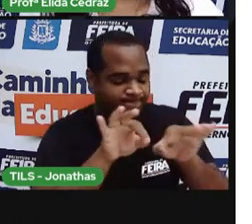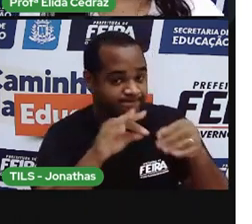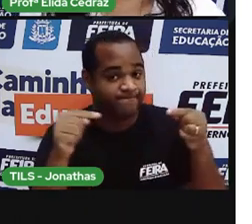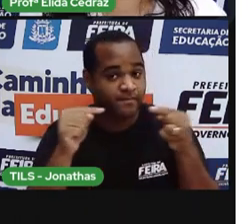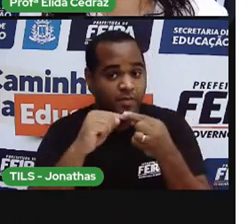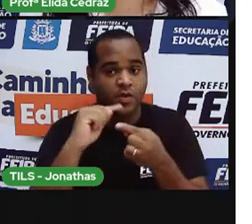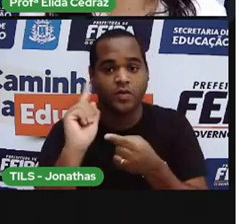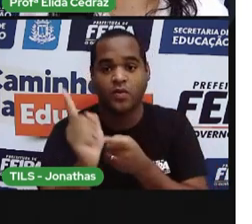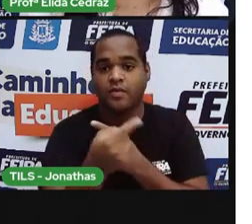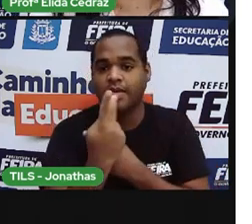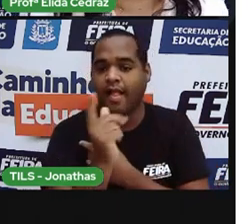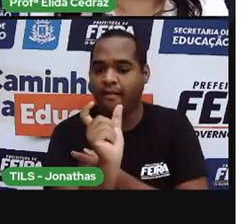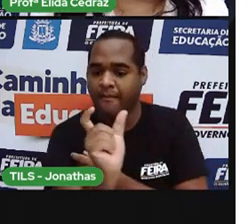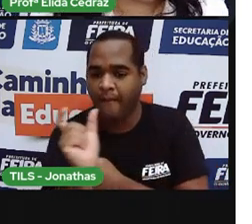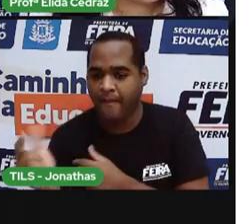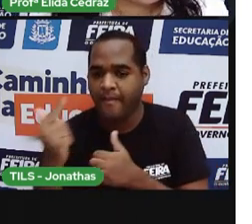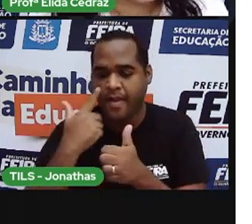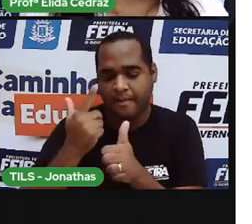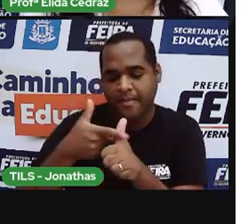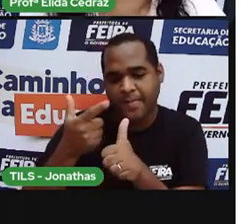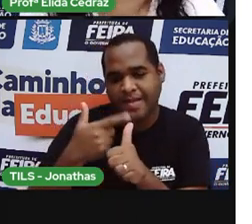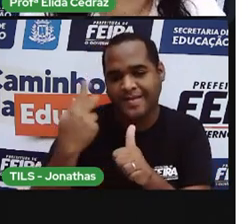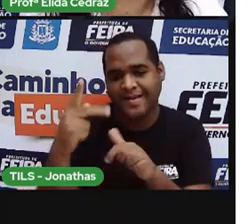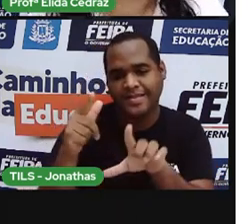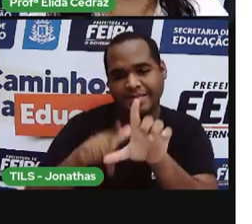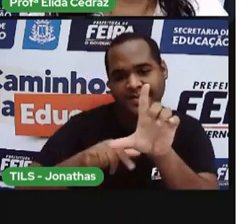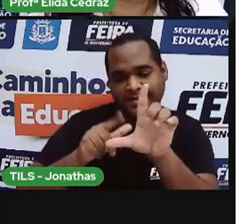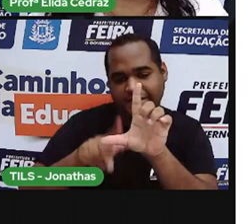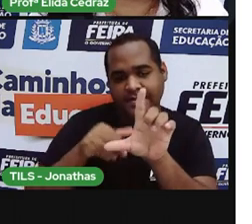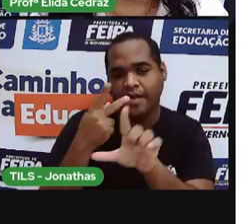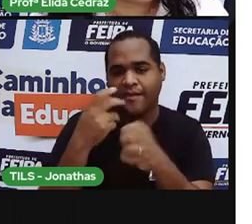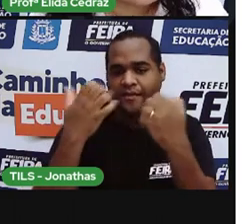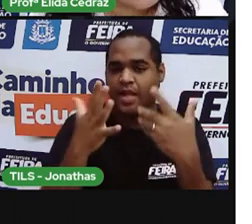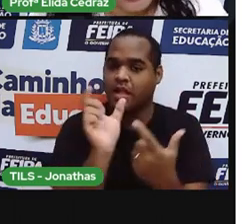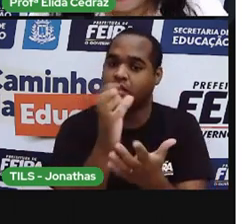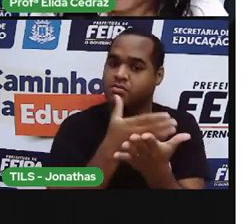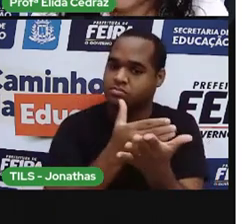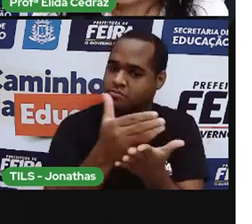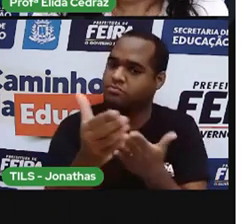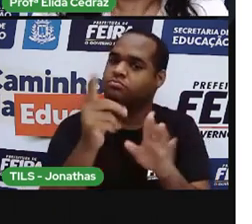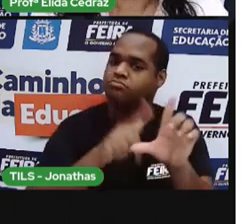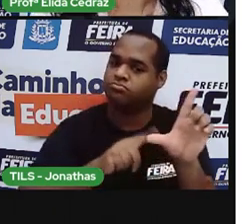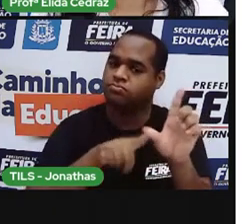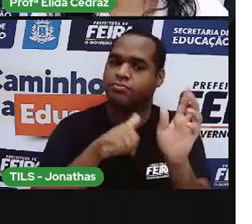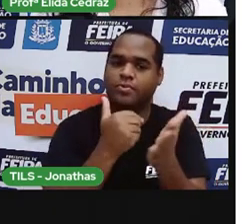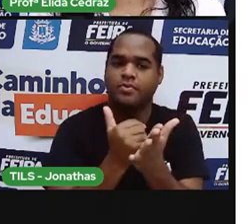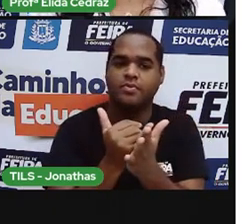as palavras pela primeira letra, que é a letra inicial.